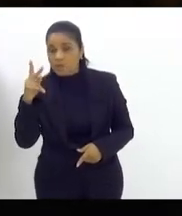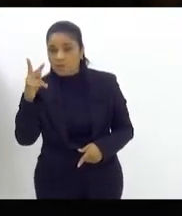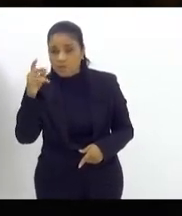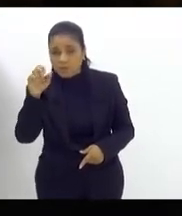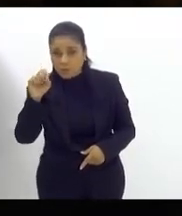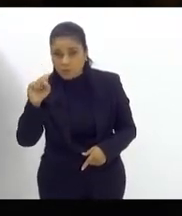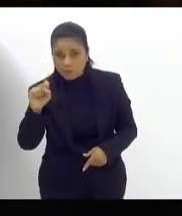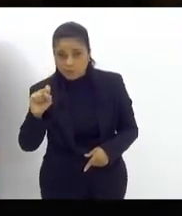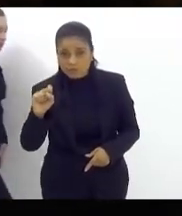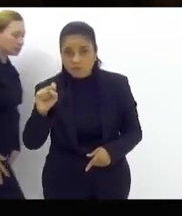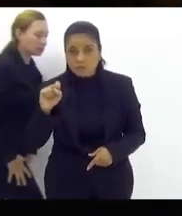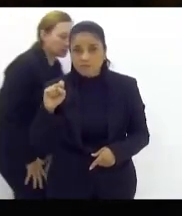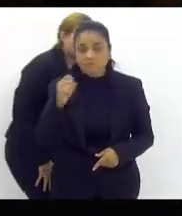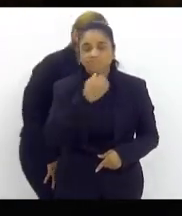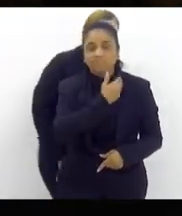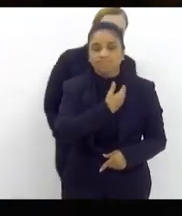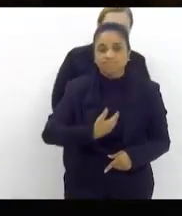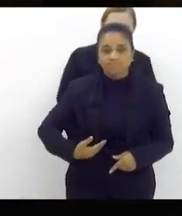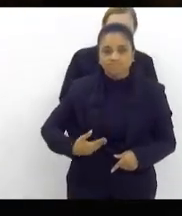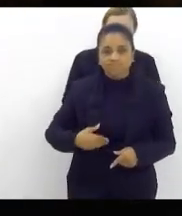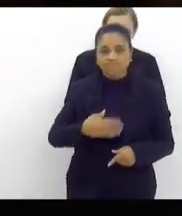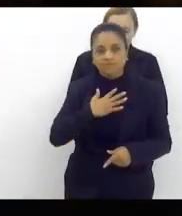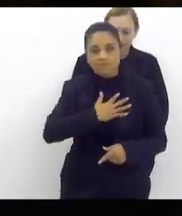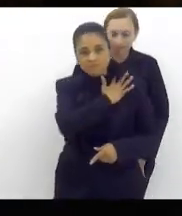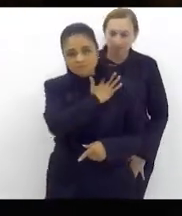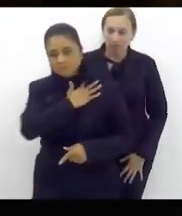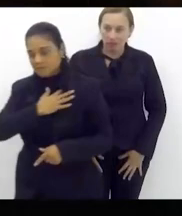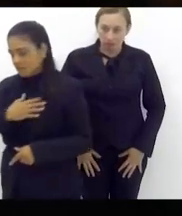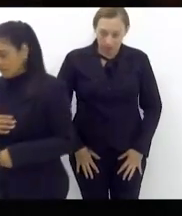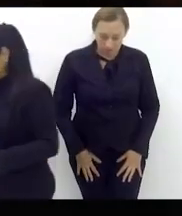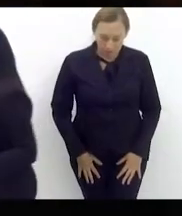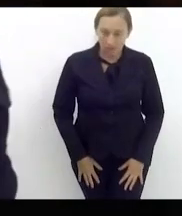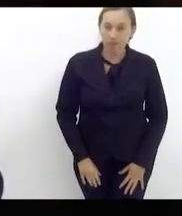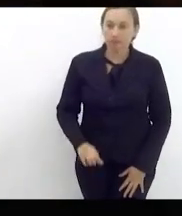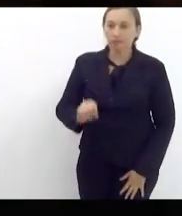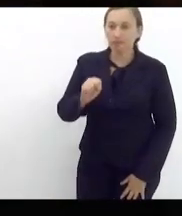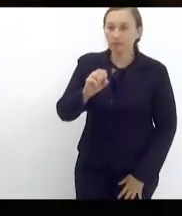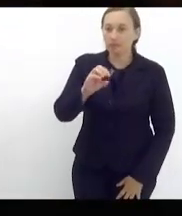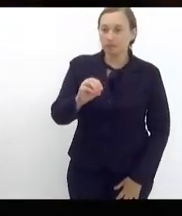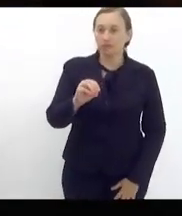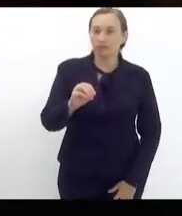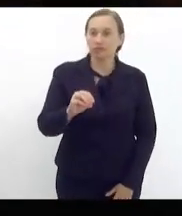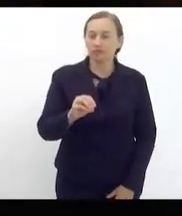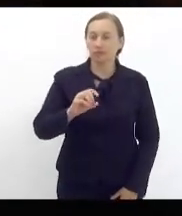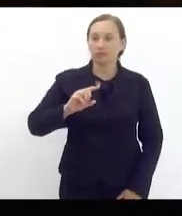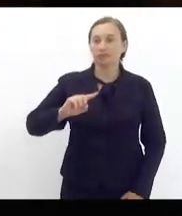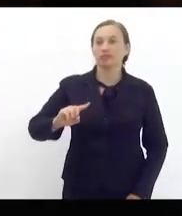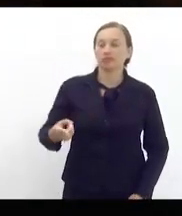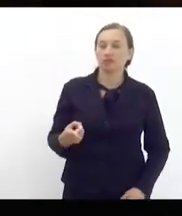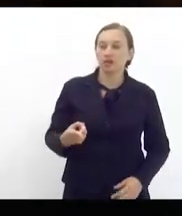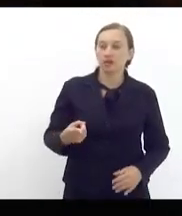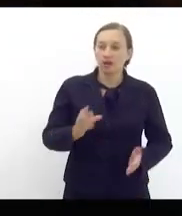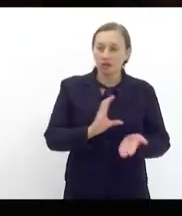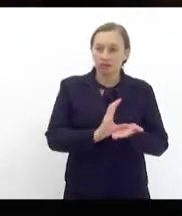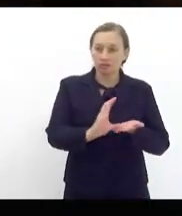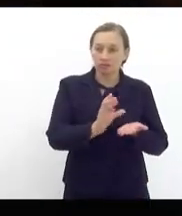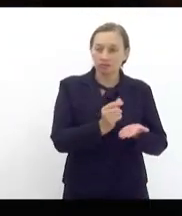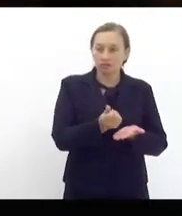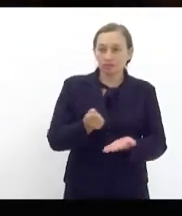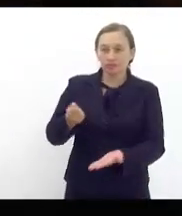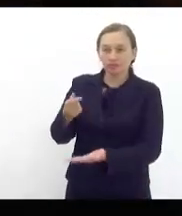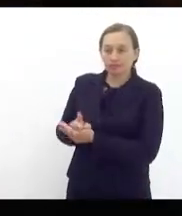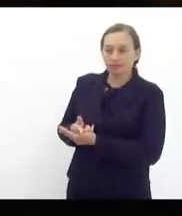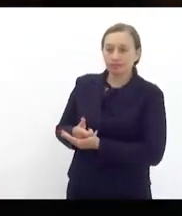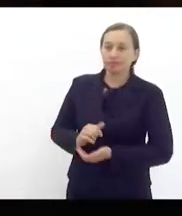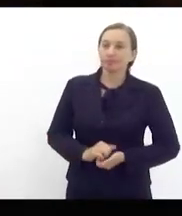pública ou seja para a polícia civil para a polícia militar 80% desses recursos são para pagamento de pessoal